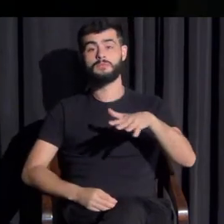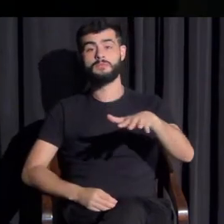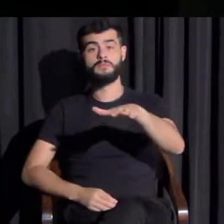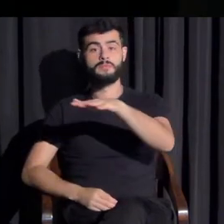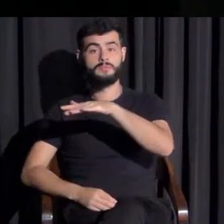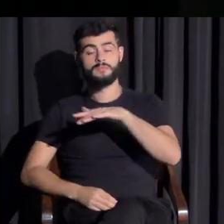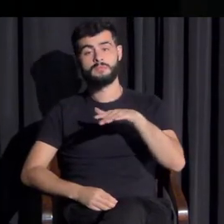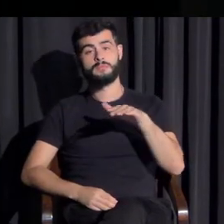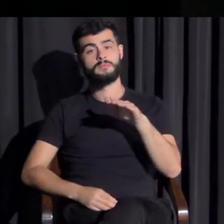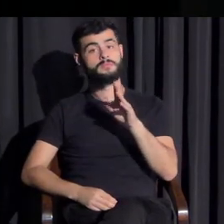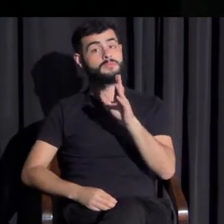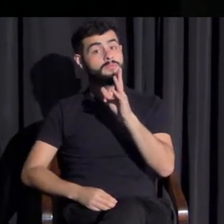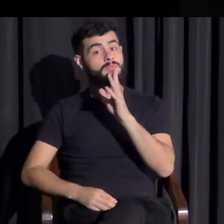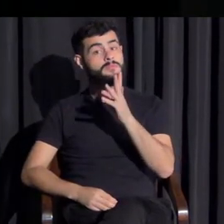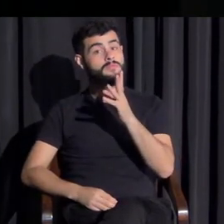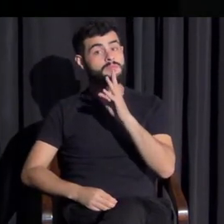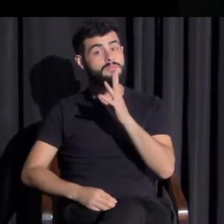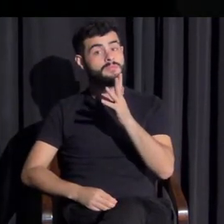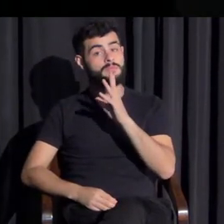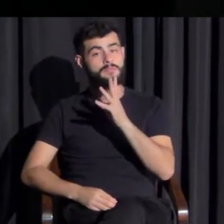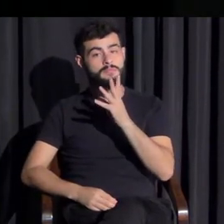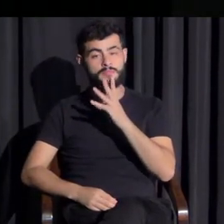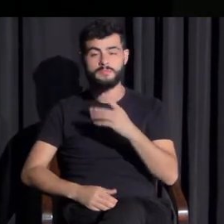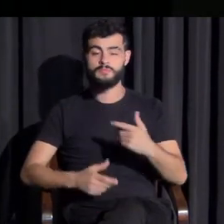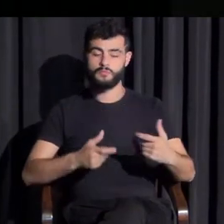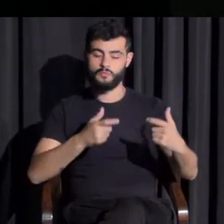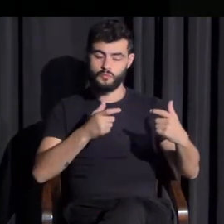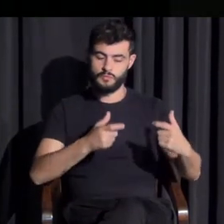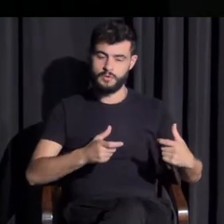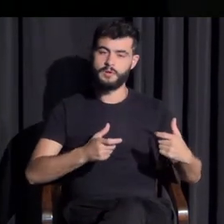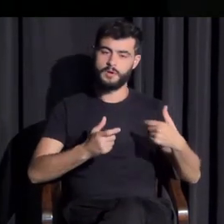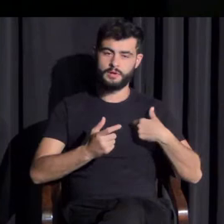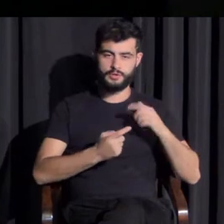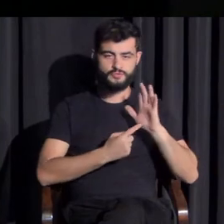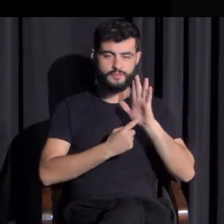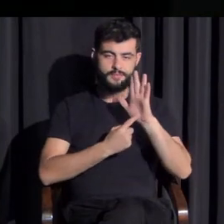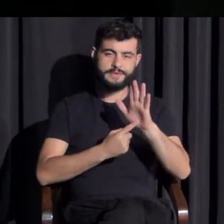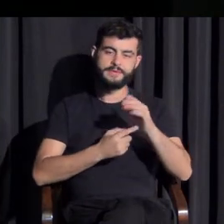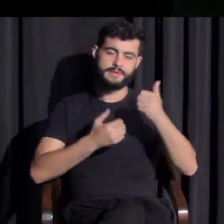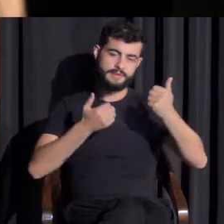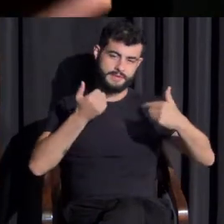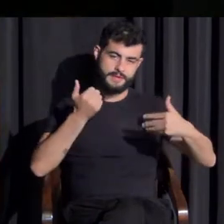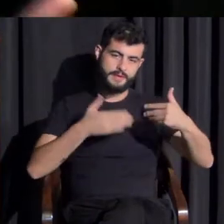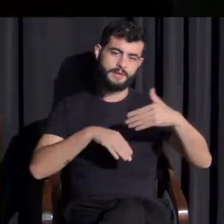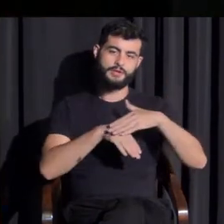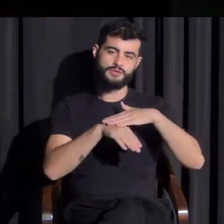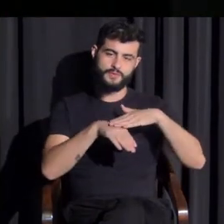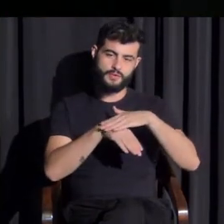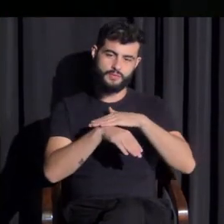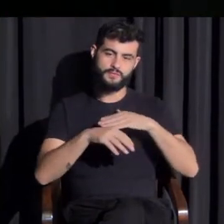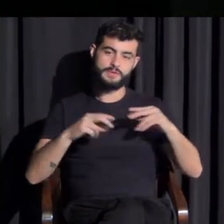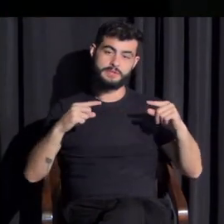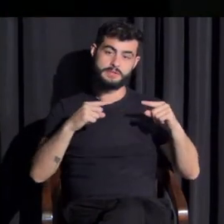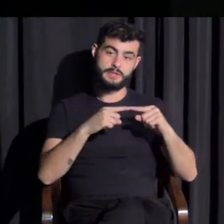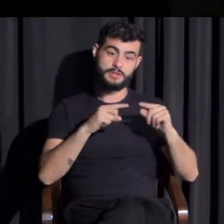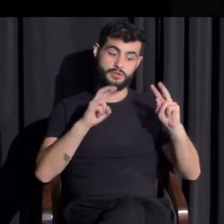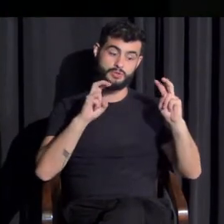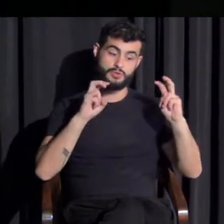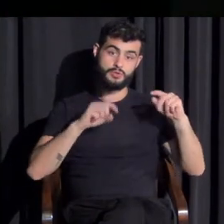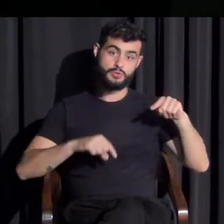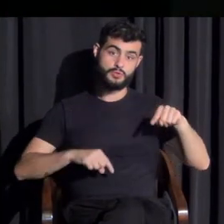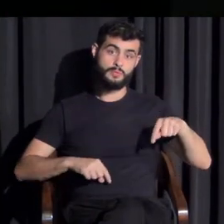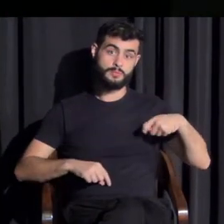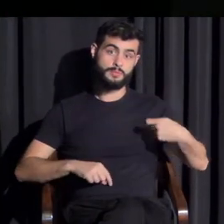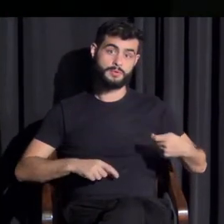lugar do qual nós vamos conversar e sobre o qual nós vamos conversar, né, que é de onde parte